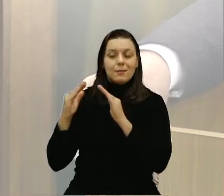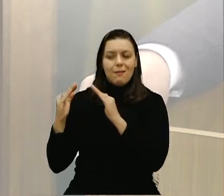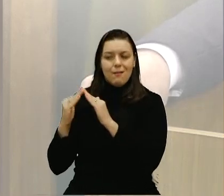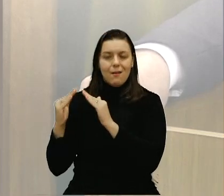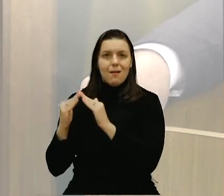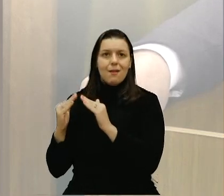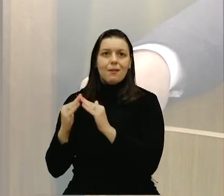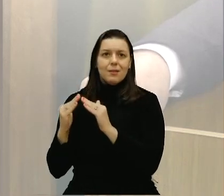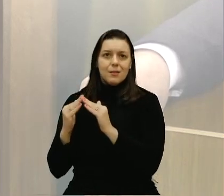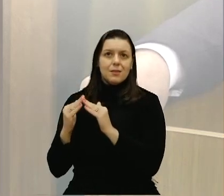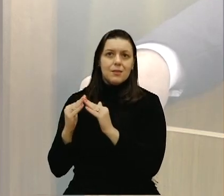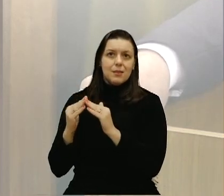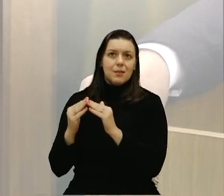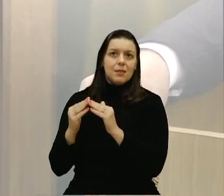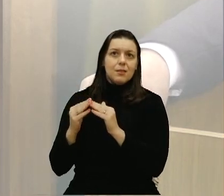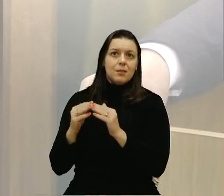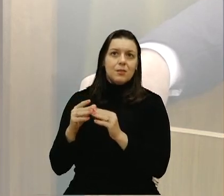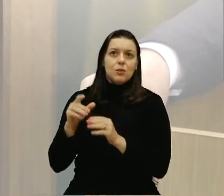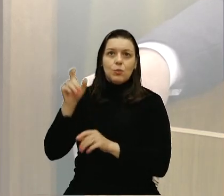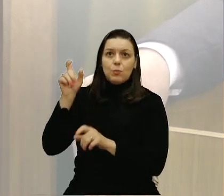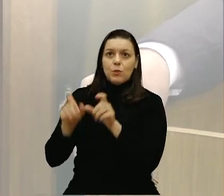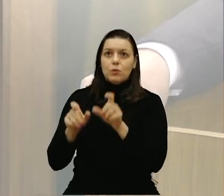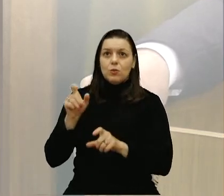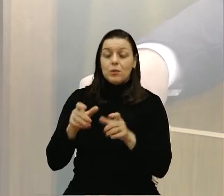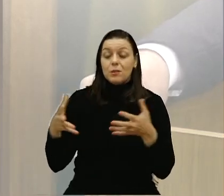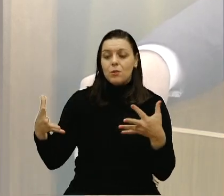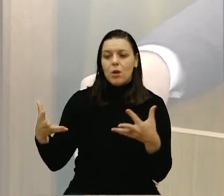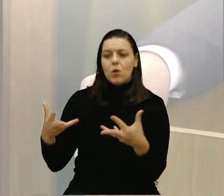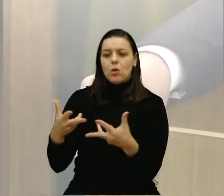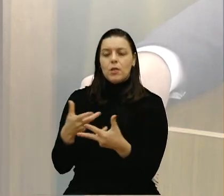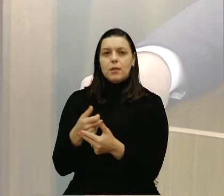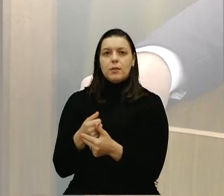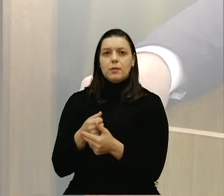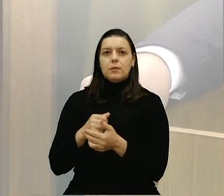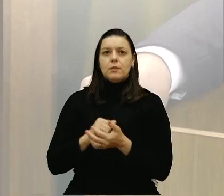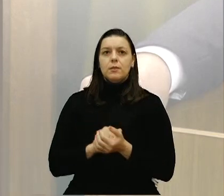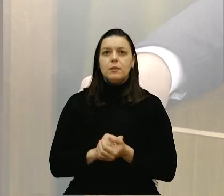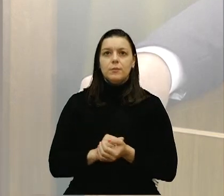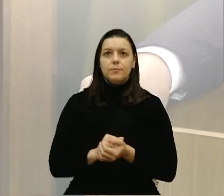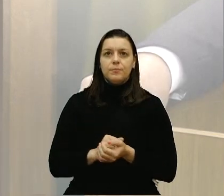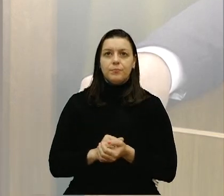de tantas e tantas pessoas que são acolhidas, sem